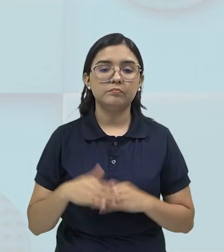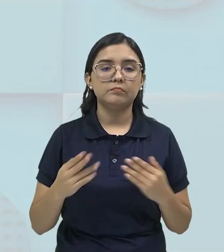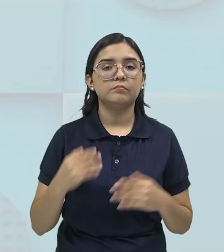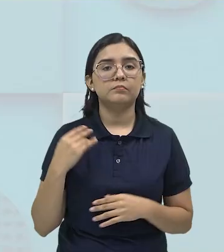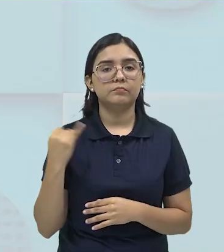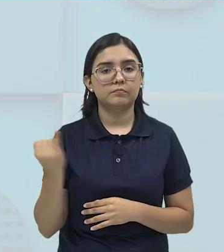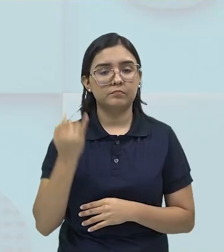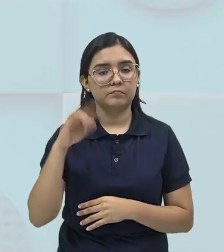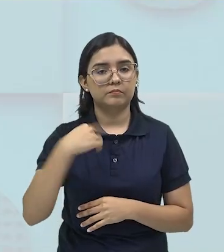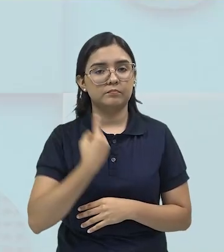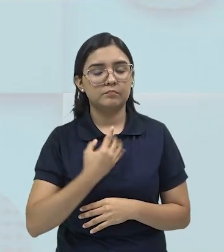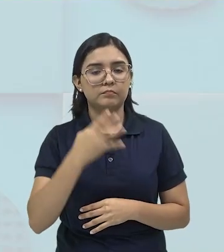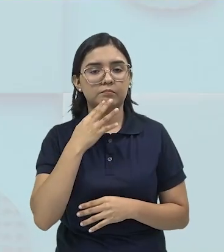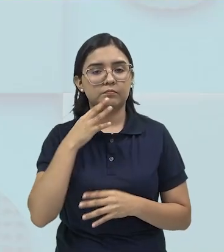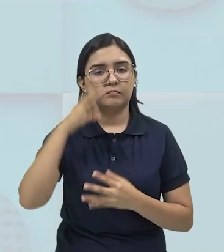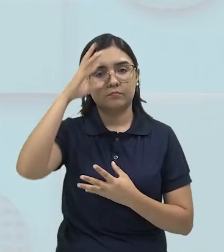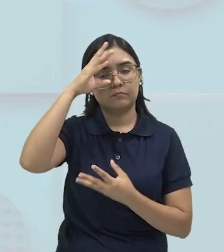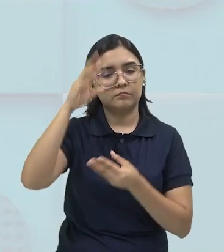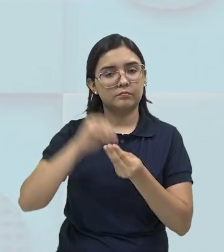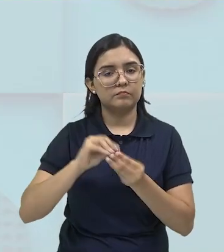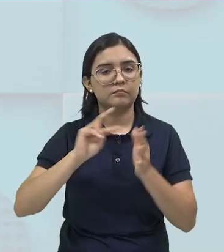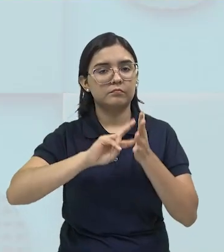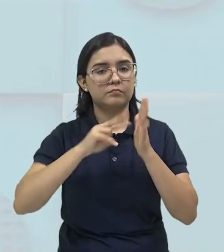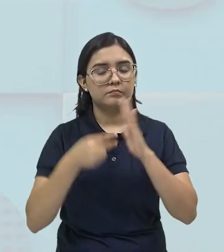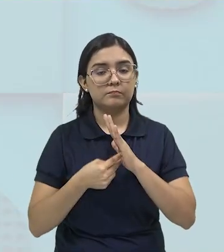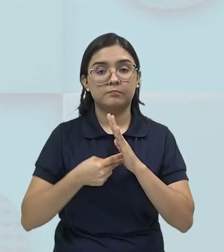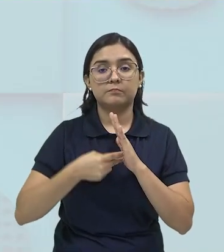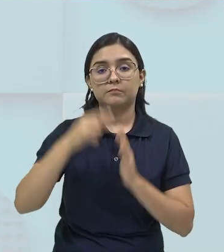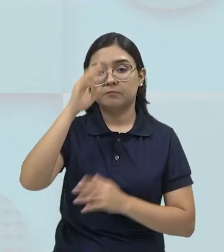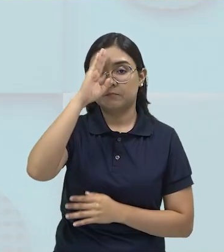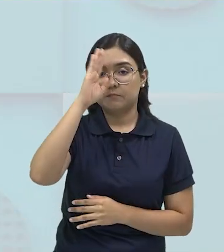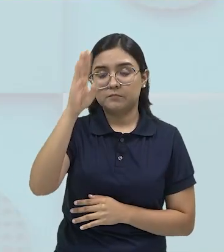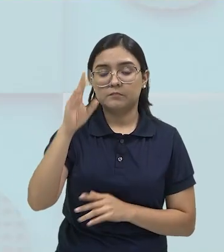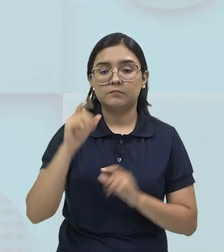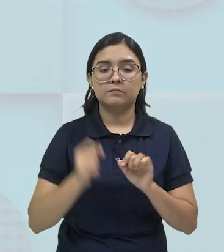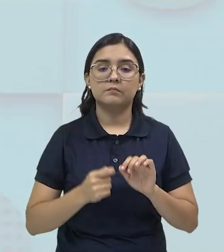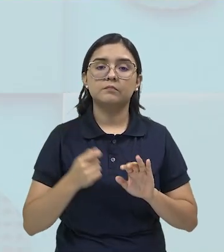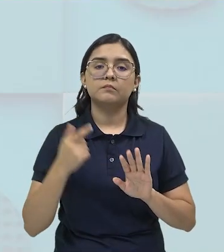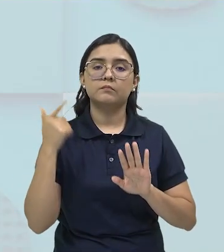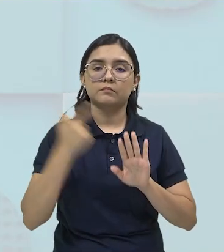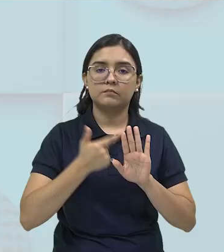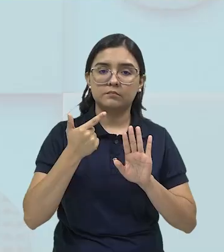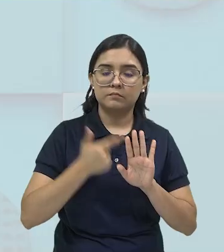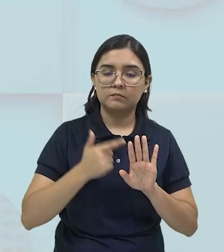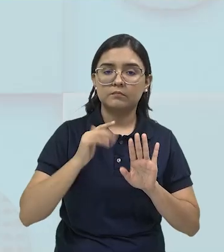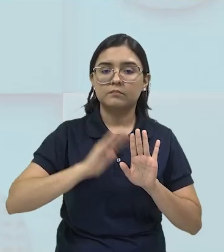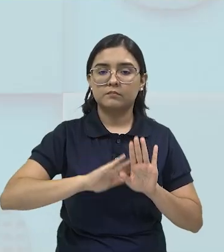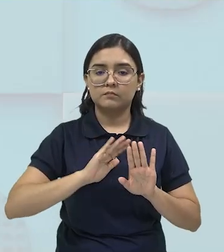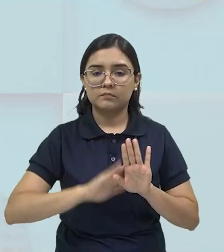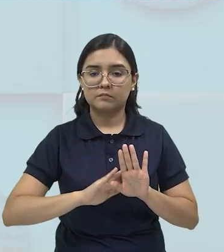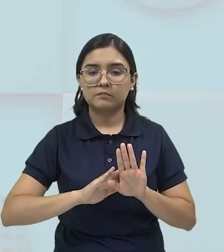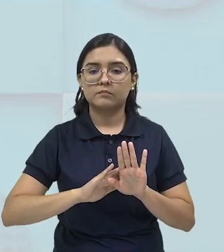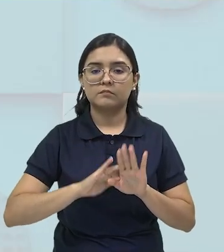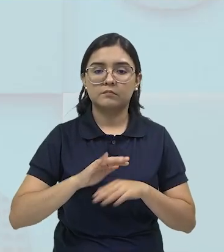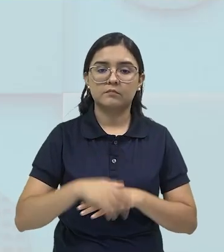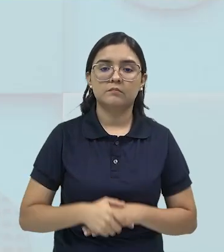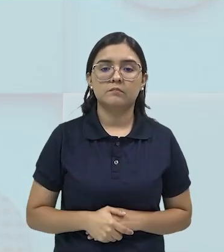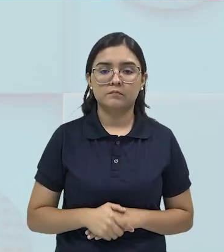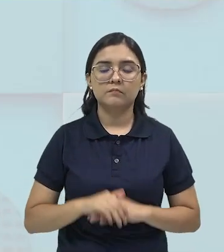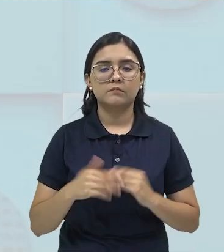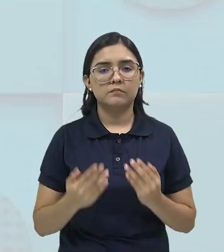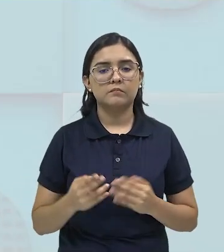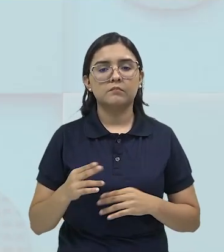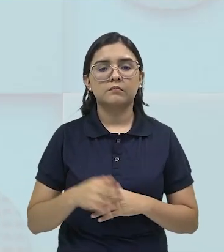a gente conhecer, né? Para a gente entender o sentido, principalmente da ironia, que é uma das figuras de pensamento, que estão